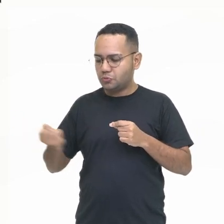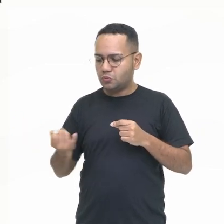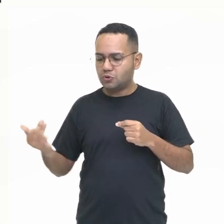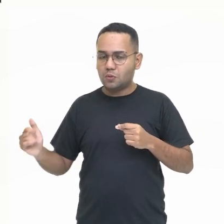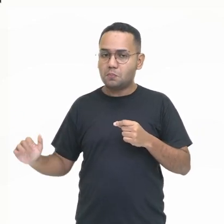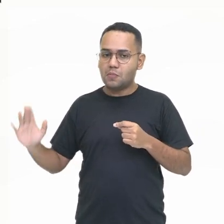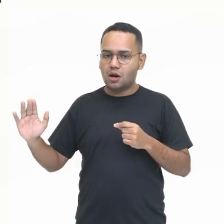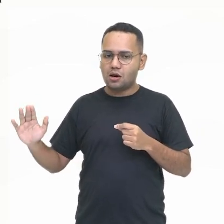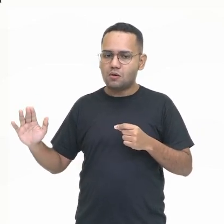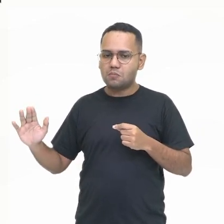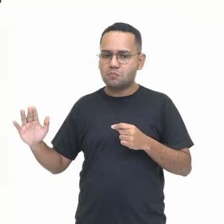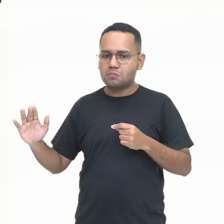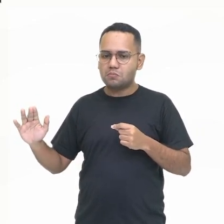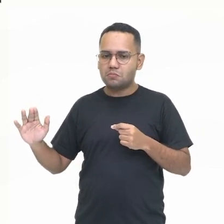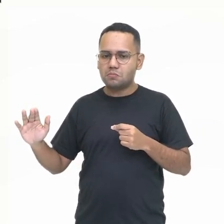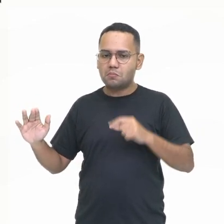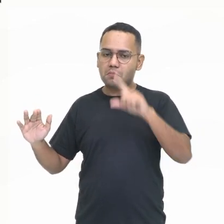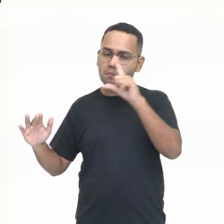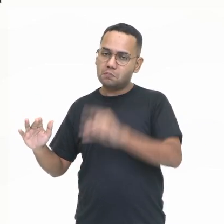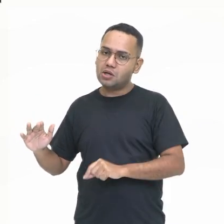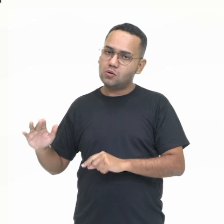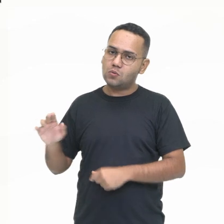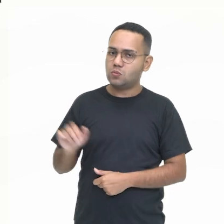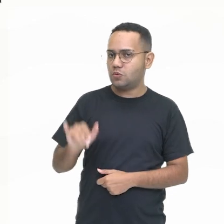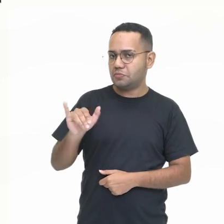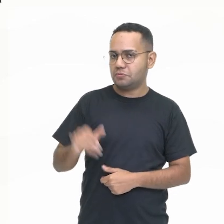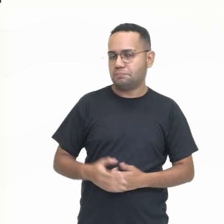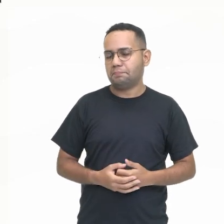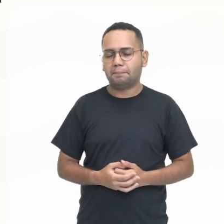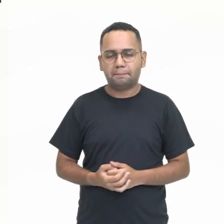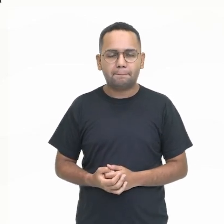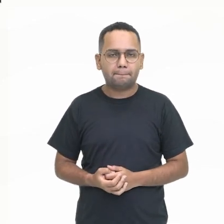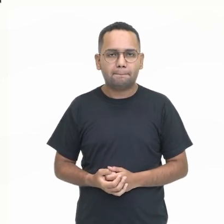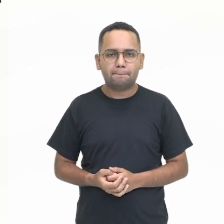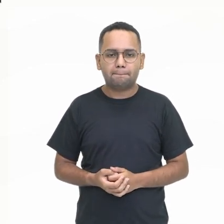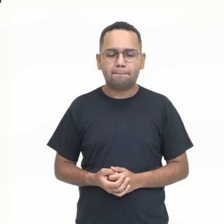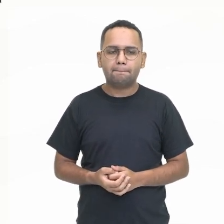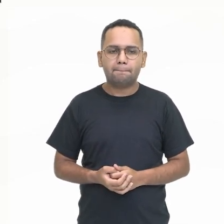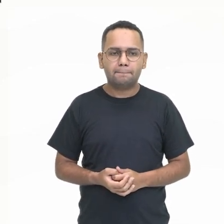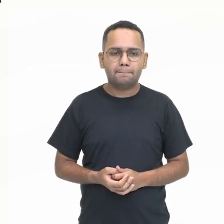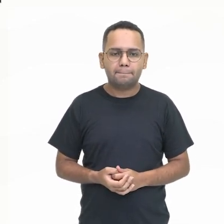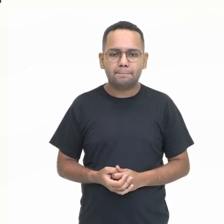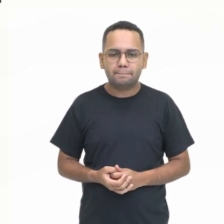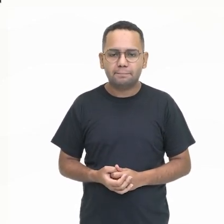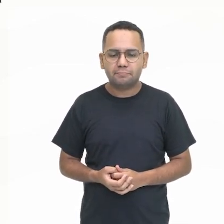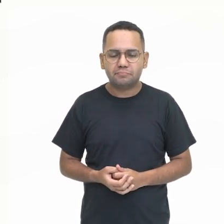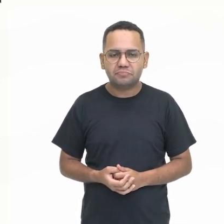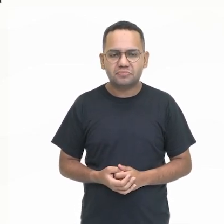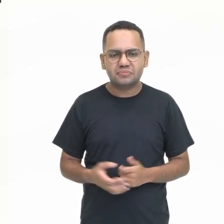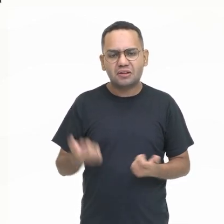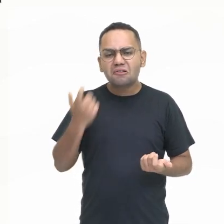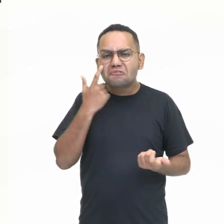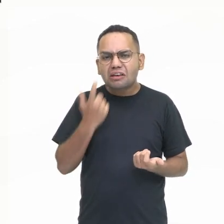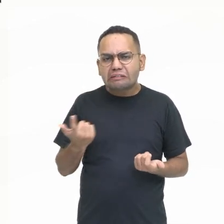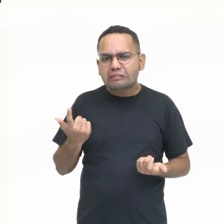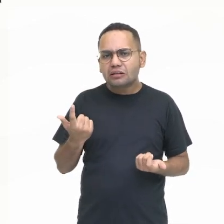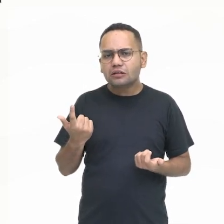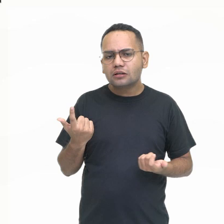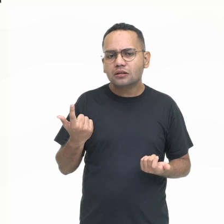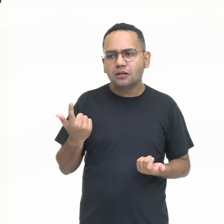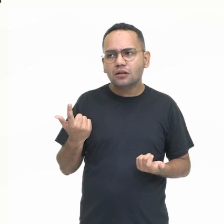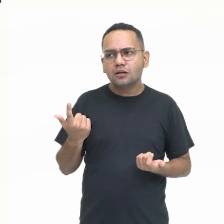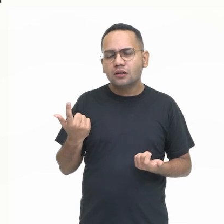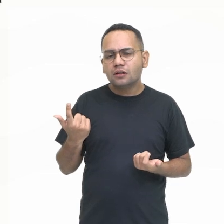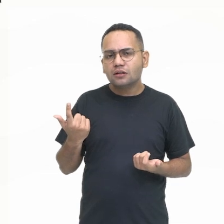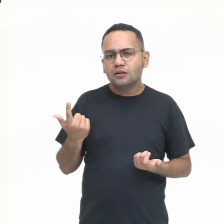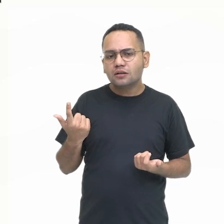x, menor será o valor do y. E olha só a característica aí da função